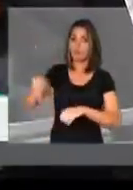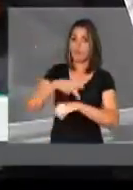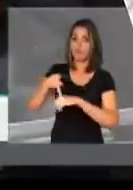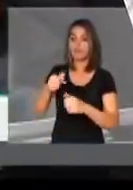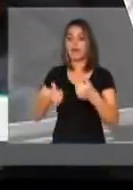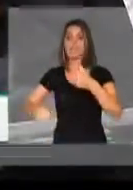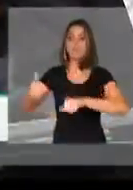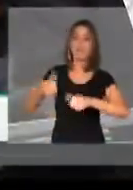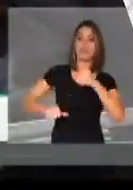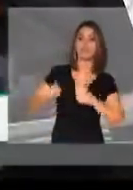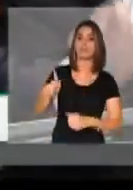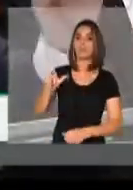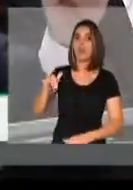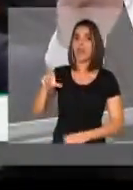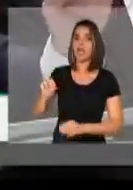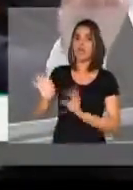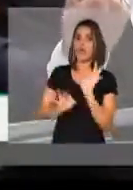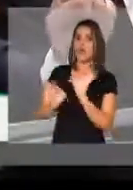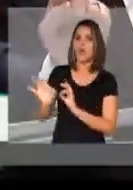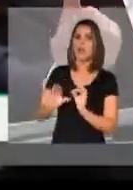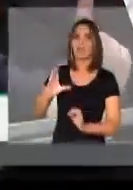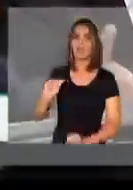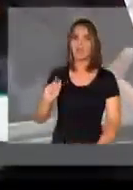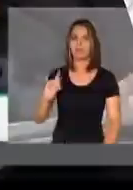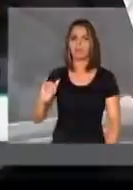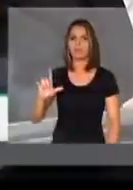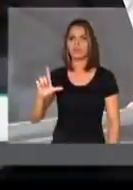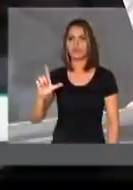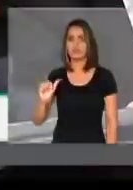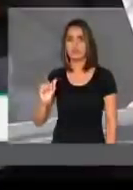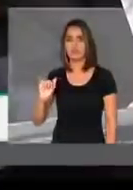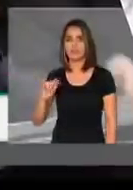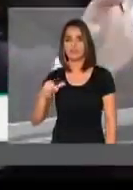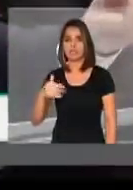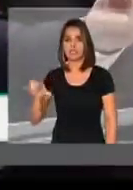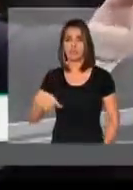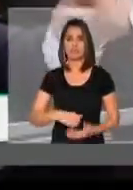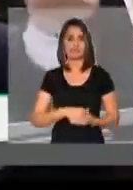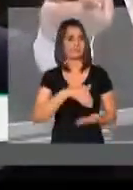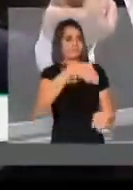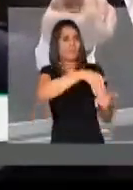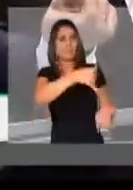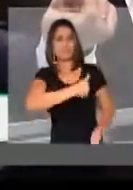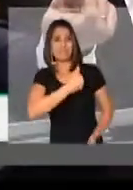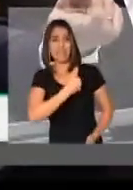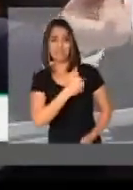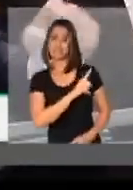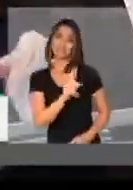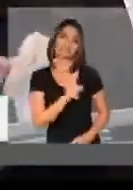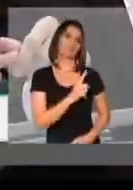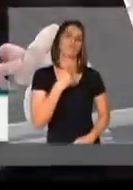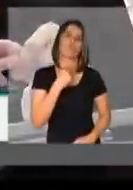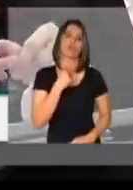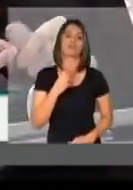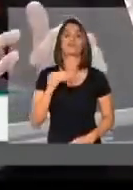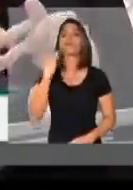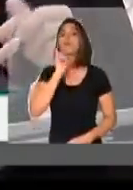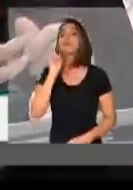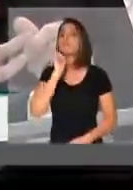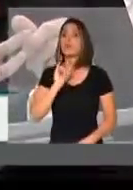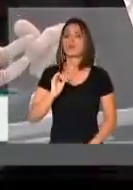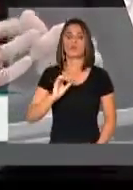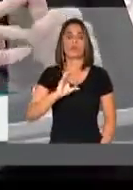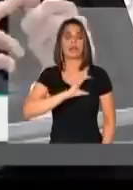de capitalização. Porque nem a idade mínima vocês vão sustentar. Porque a idade mínima, por exemplo, no Canadá,